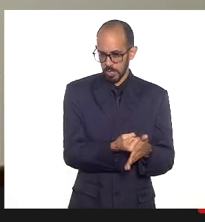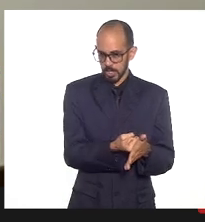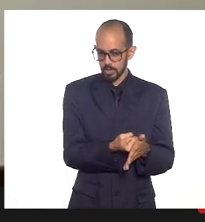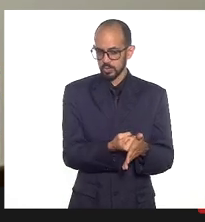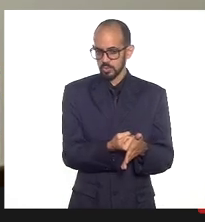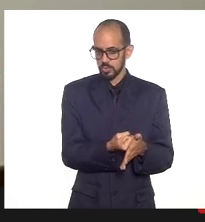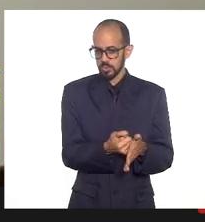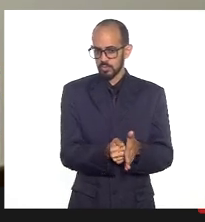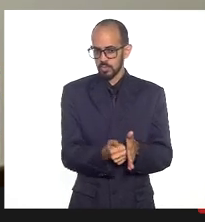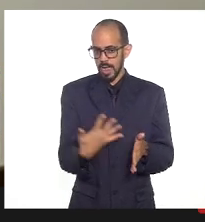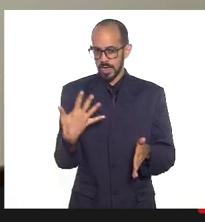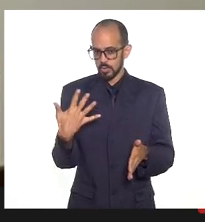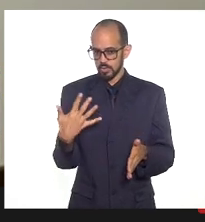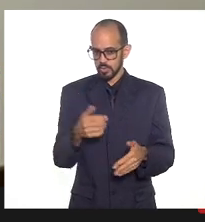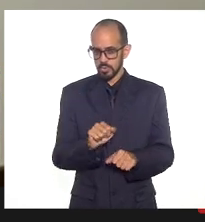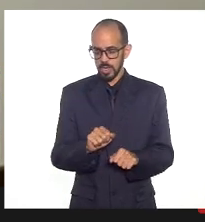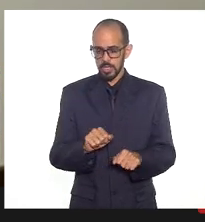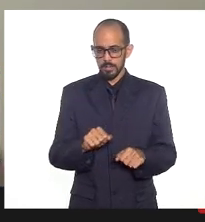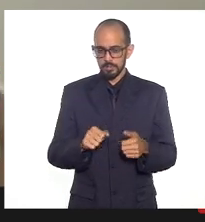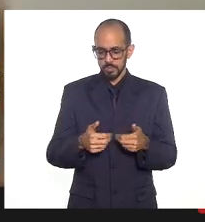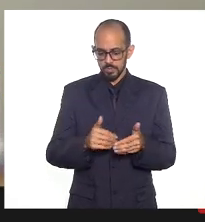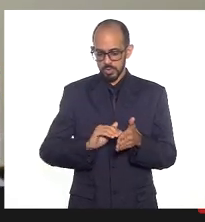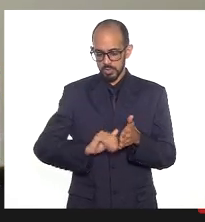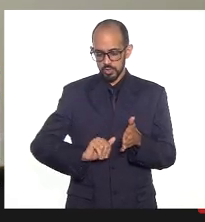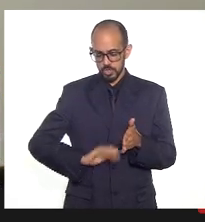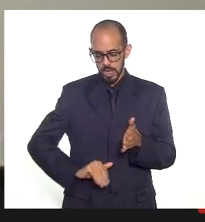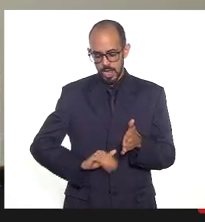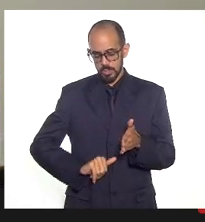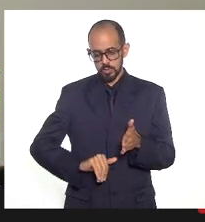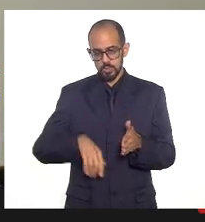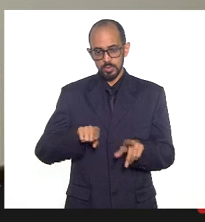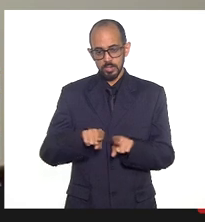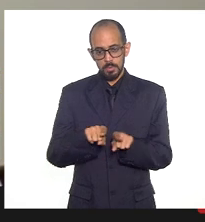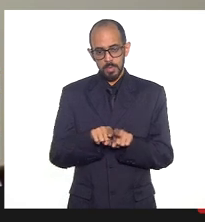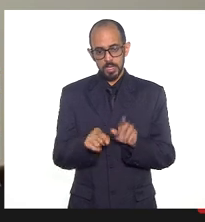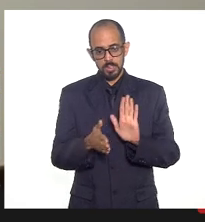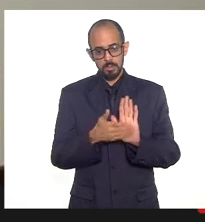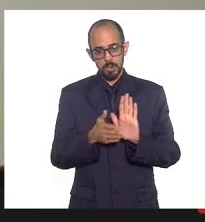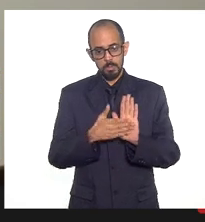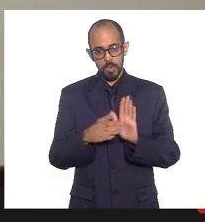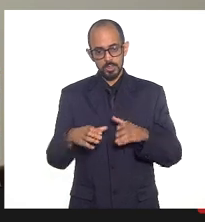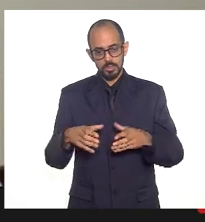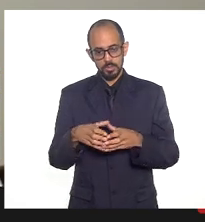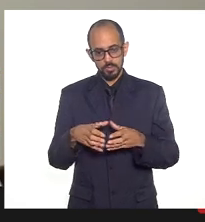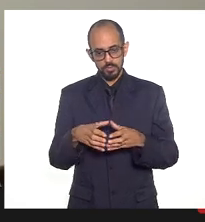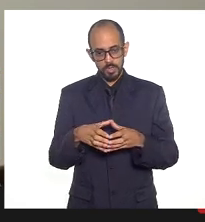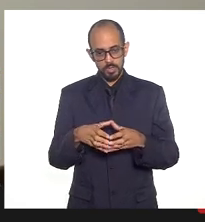que a digamos assim, a desfiguraram, e a propósito desta frente parlamentar, inclusive,